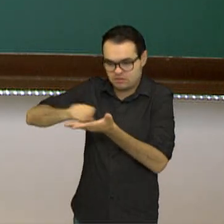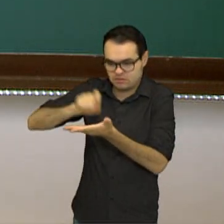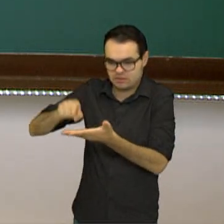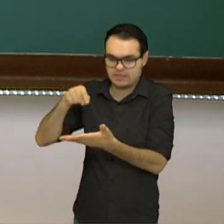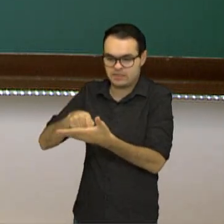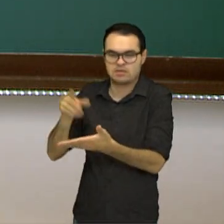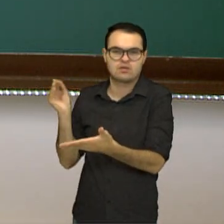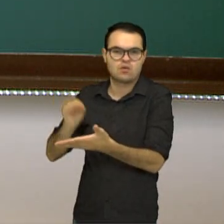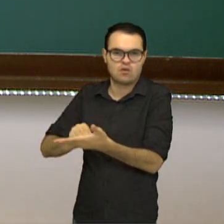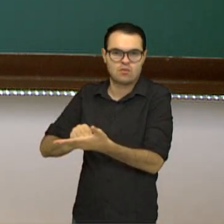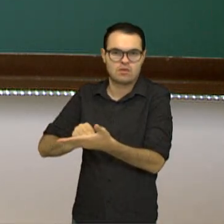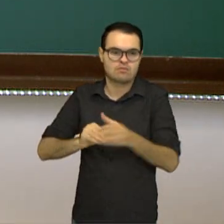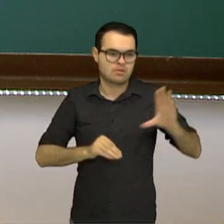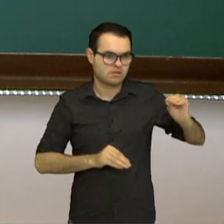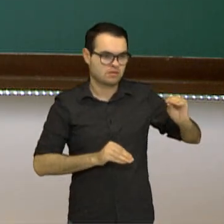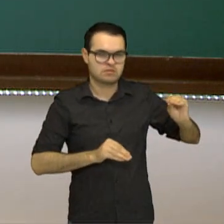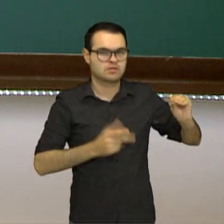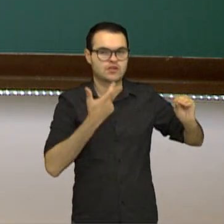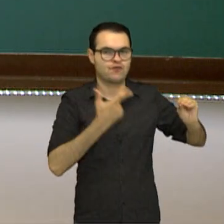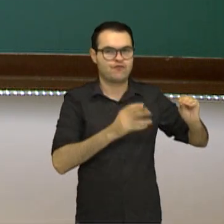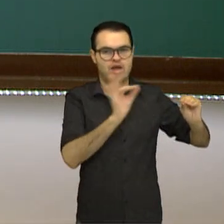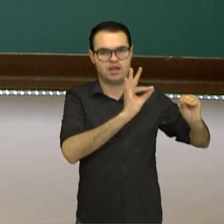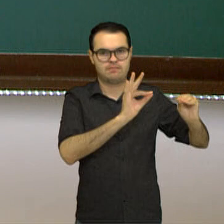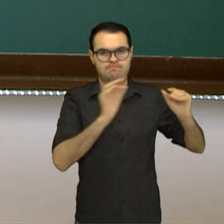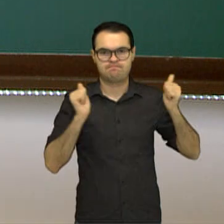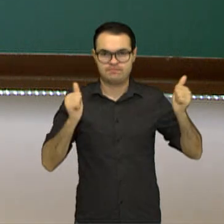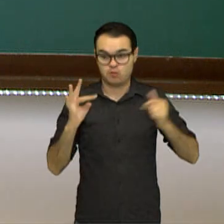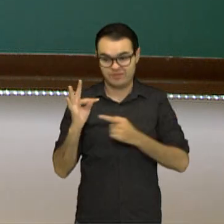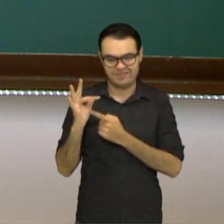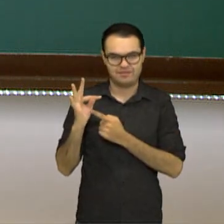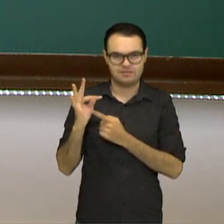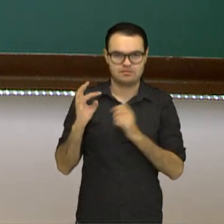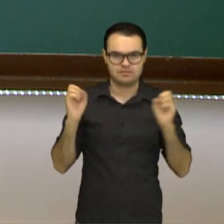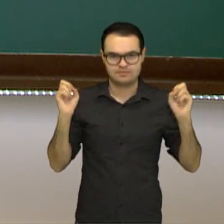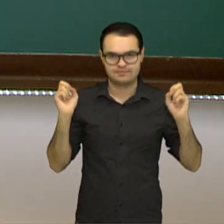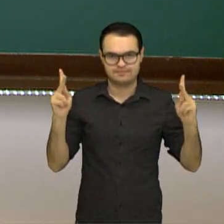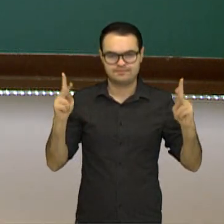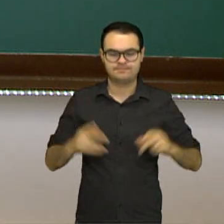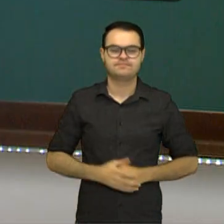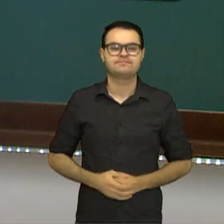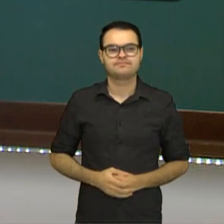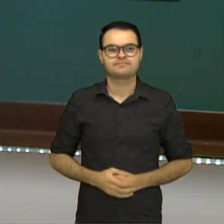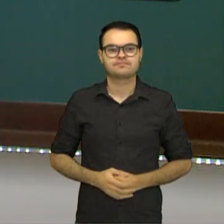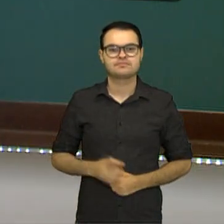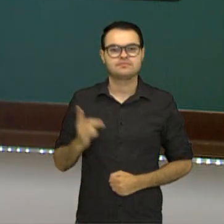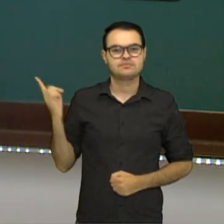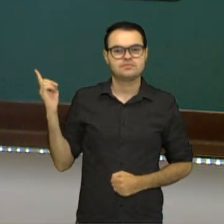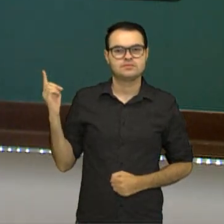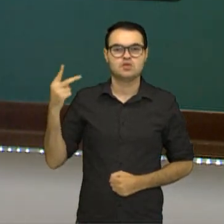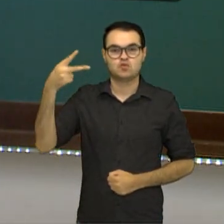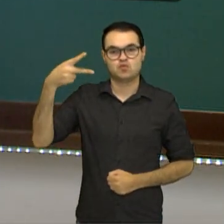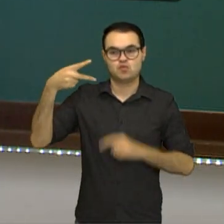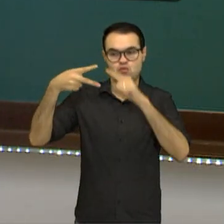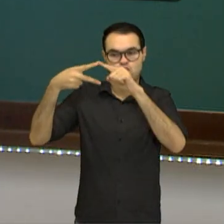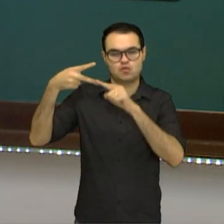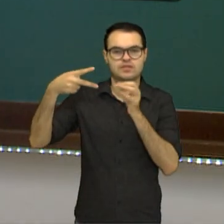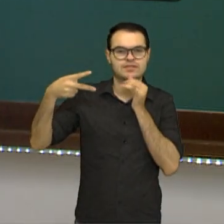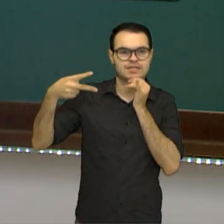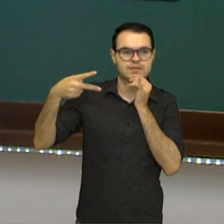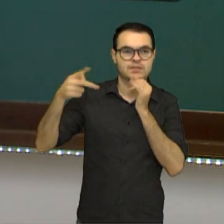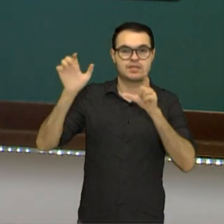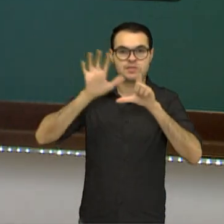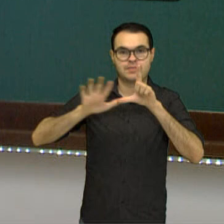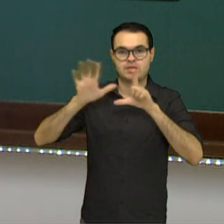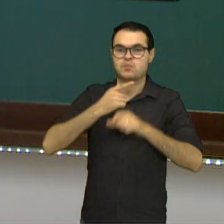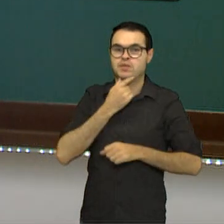escreve, só não é usado na hora de pronunciá-lo, ok? Vejam esses dois exemplos aqui, olha. Nós temos uma